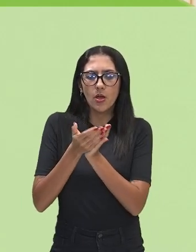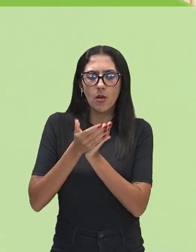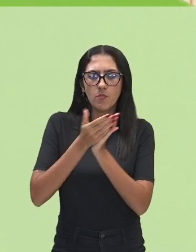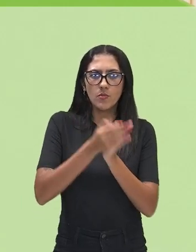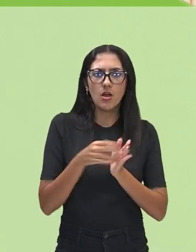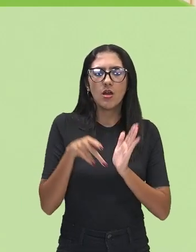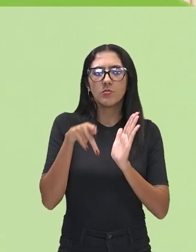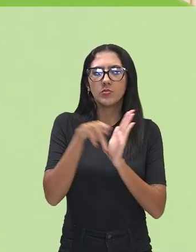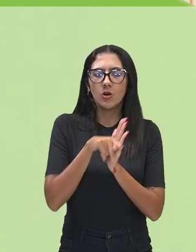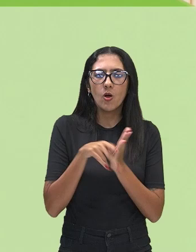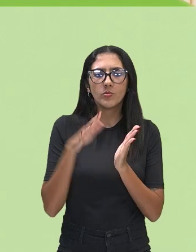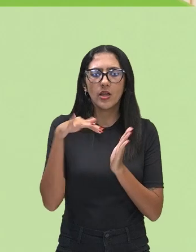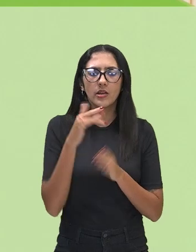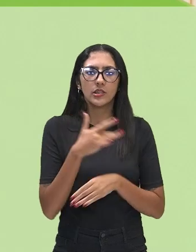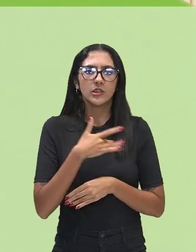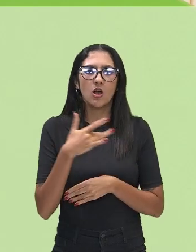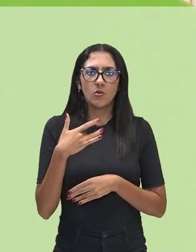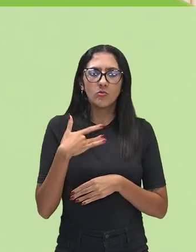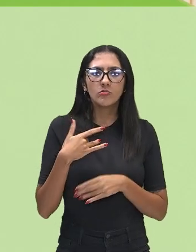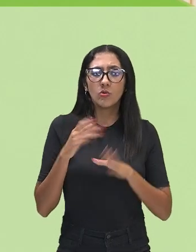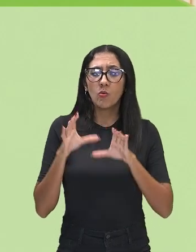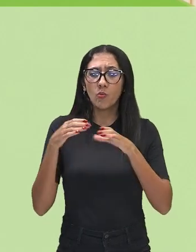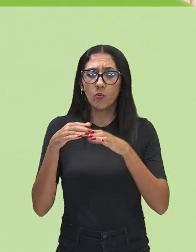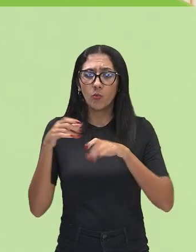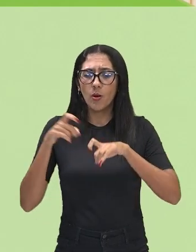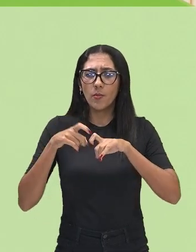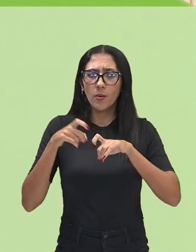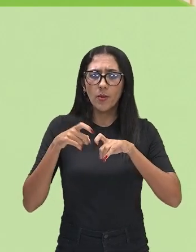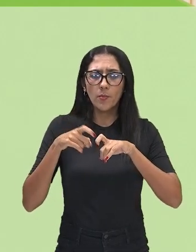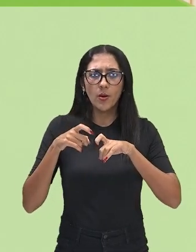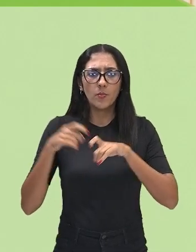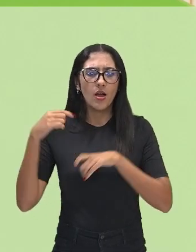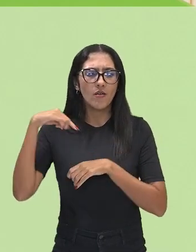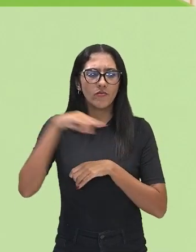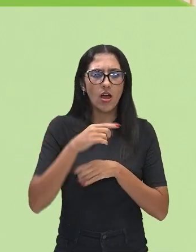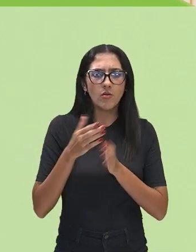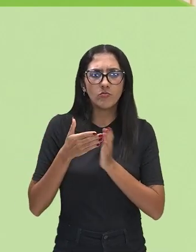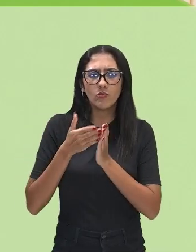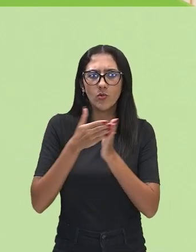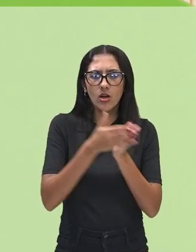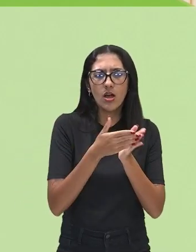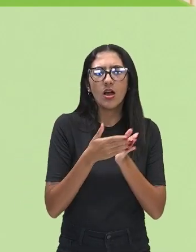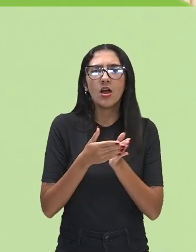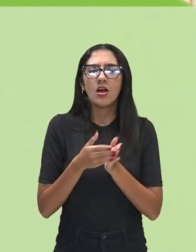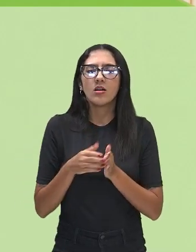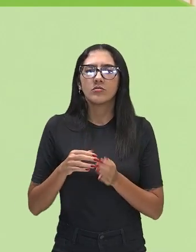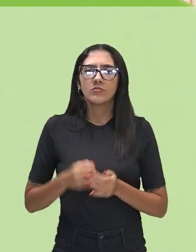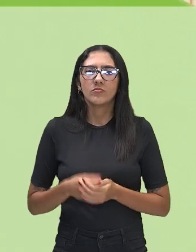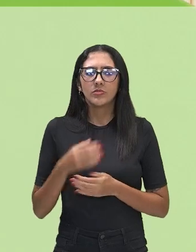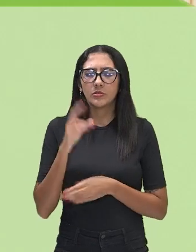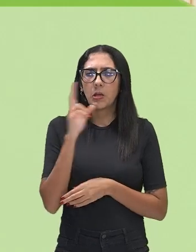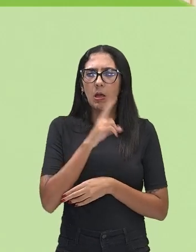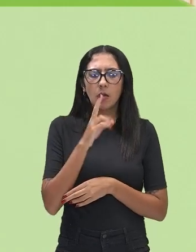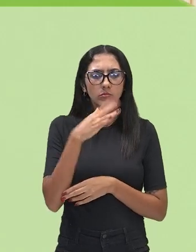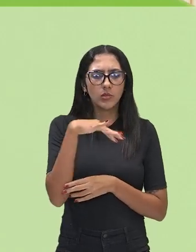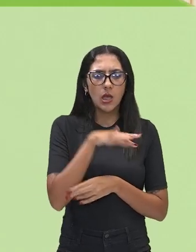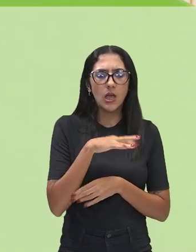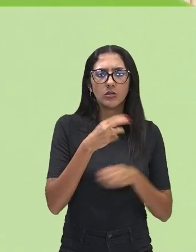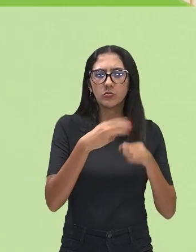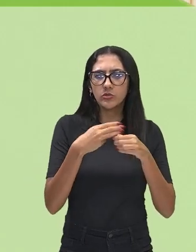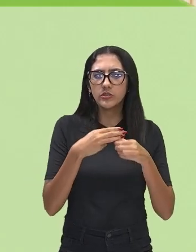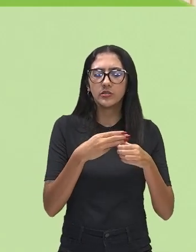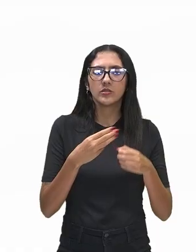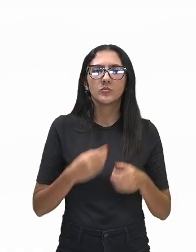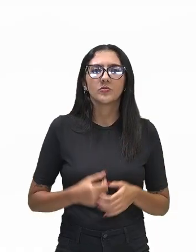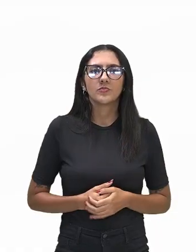saúde, as equipes de saúde vão de voadeira até chegar à casa do ribeirinho. Veja aí